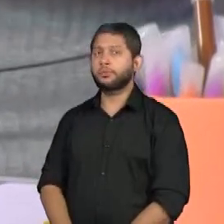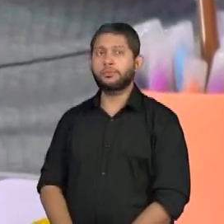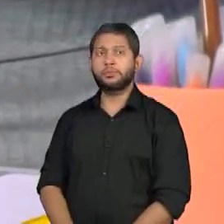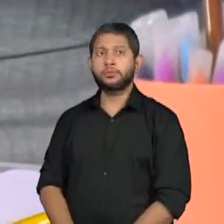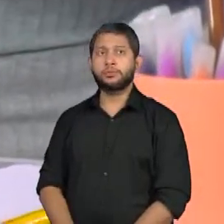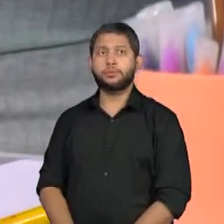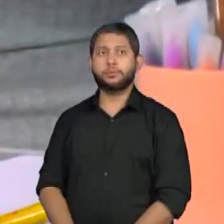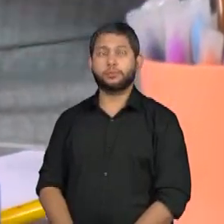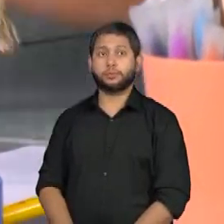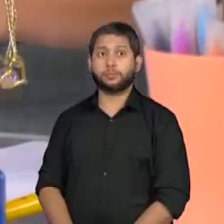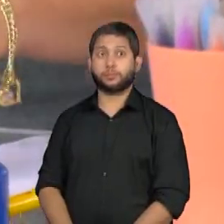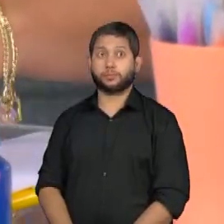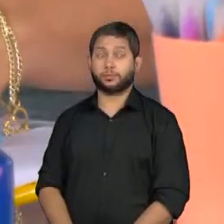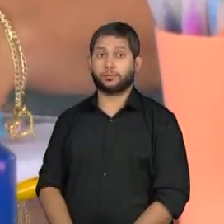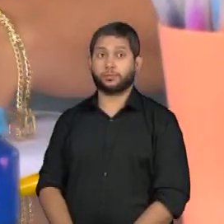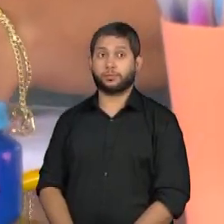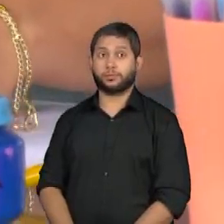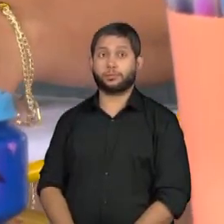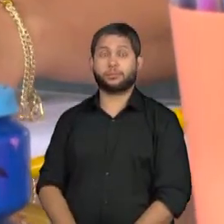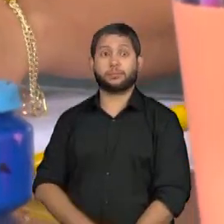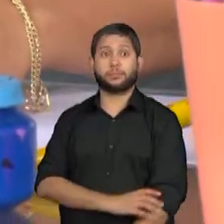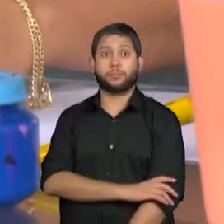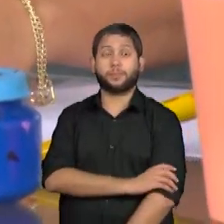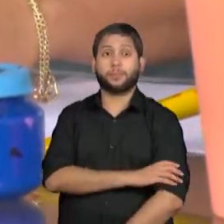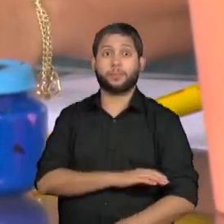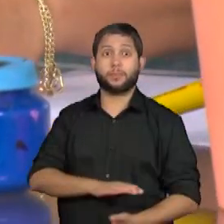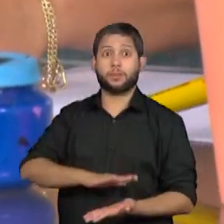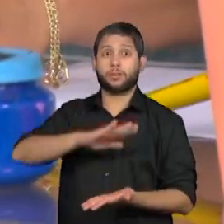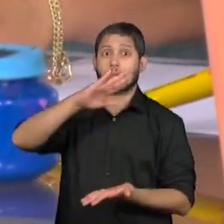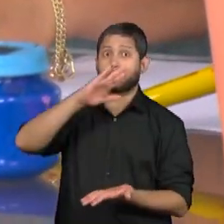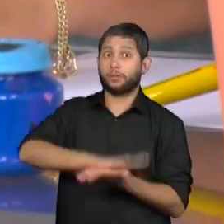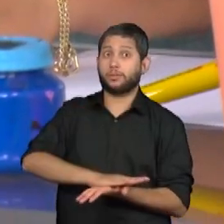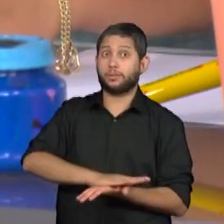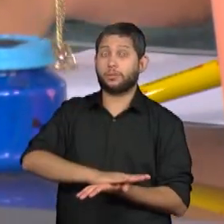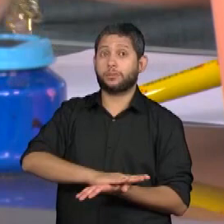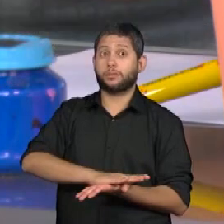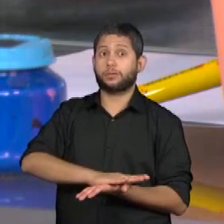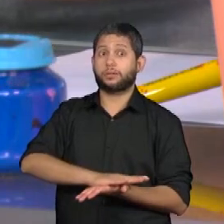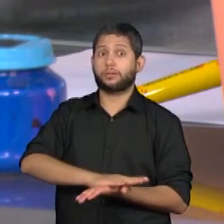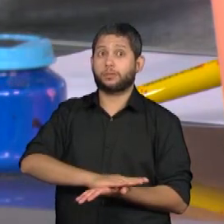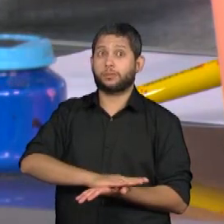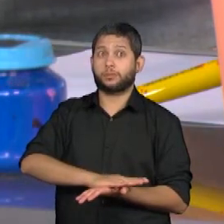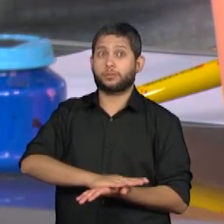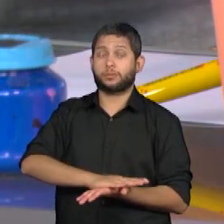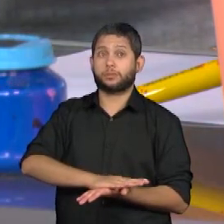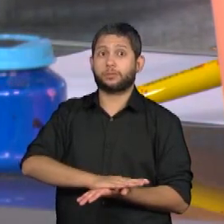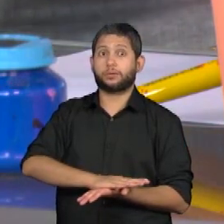Vou pegar e vou pressionar na folha de sulfite.